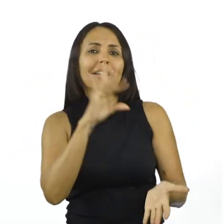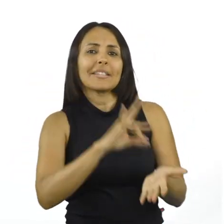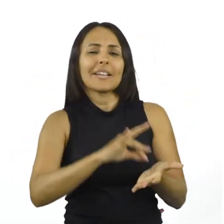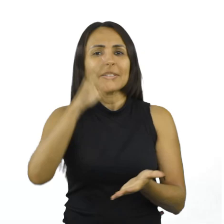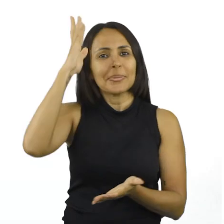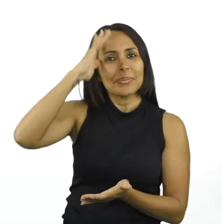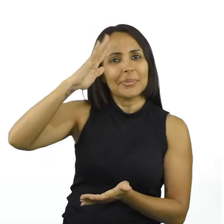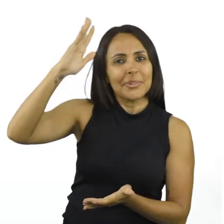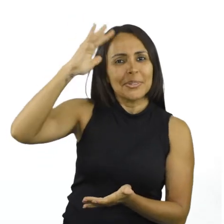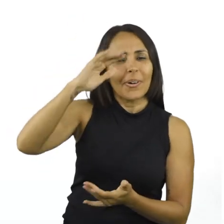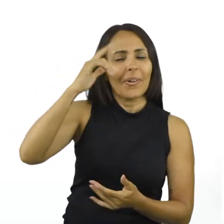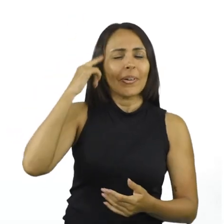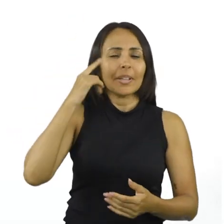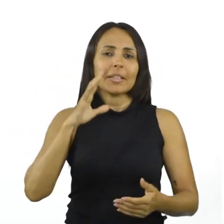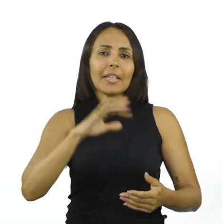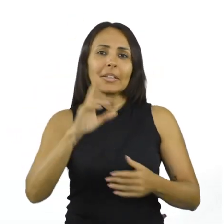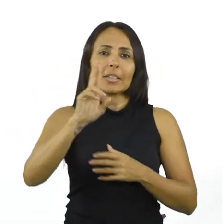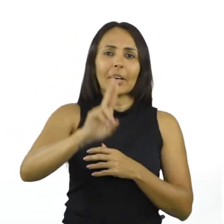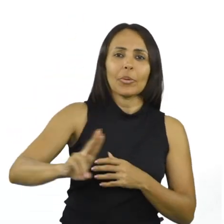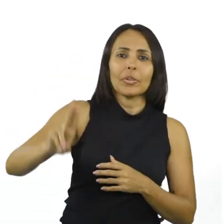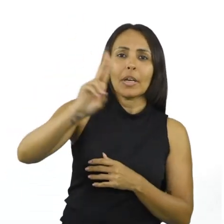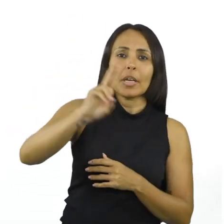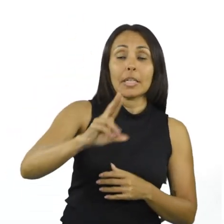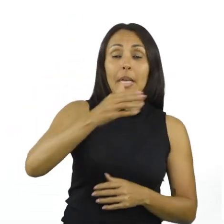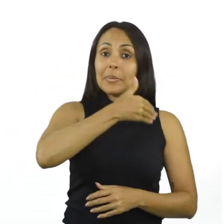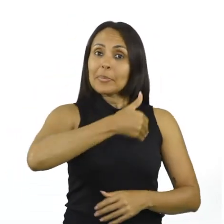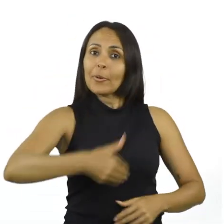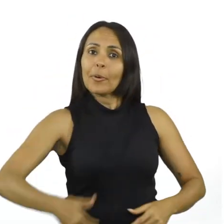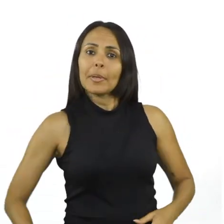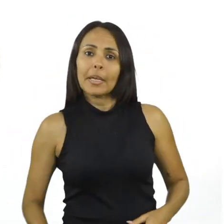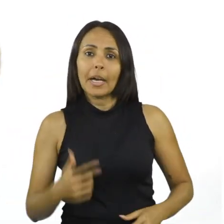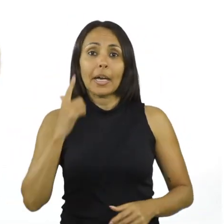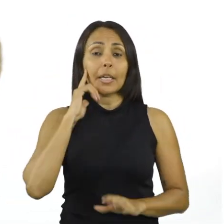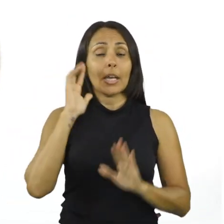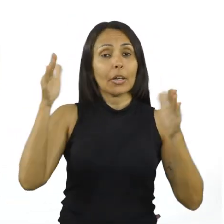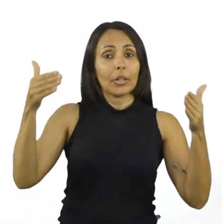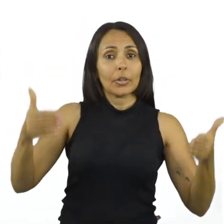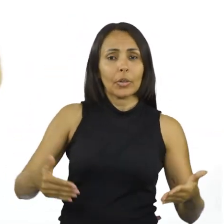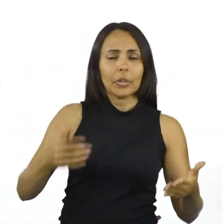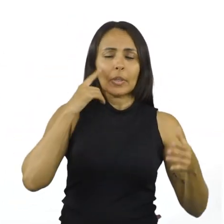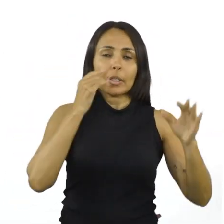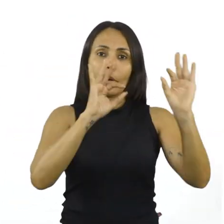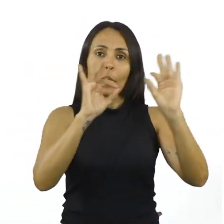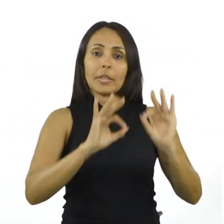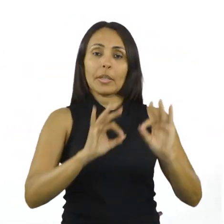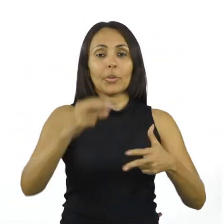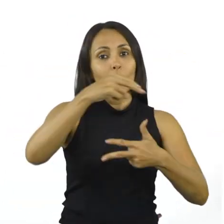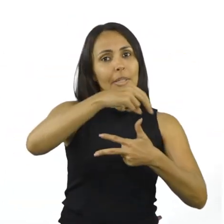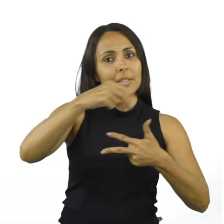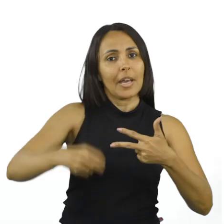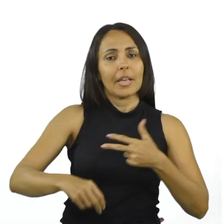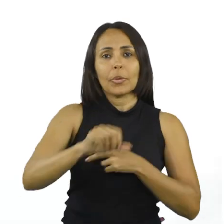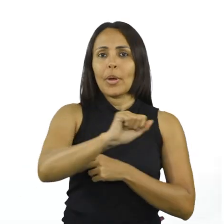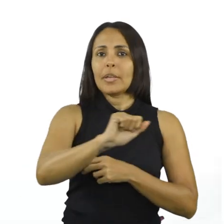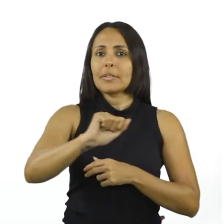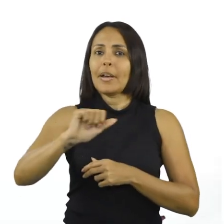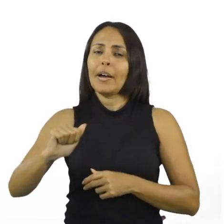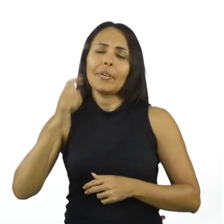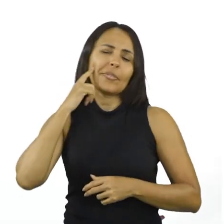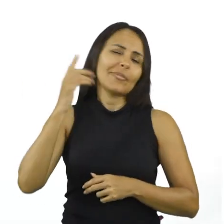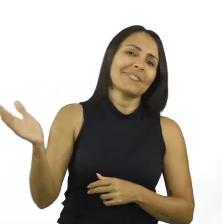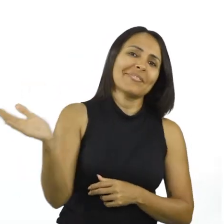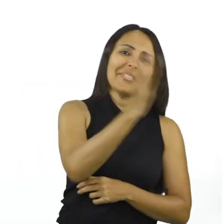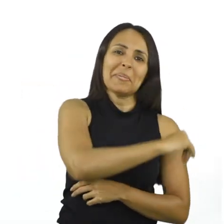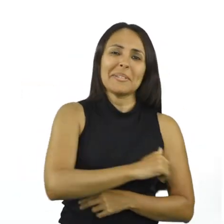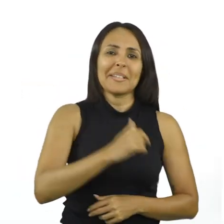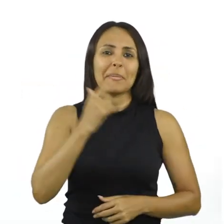do seu sonho de entrar numa universidade pública. E estamos aqui no melhor preparatório do Enem, do SSA.